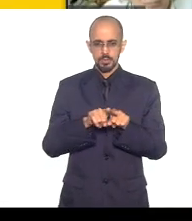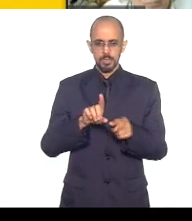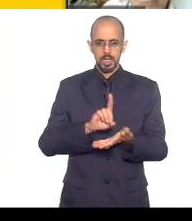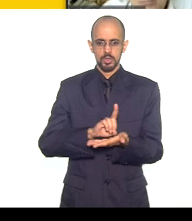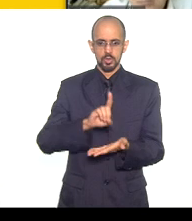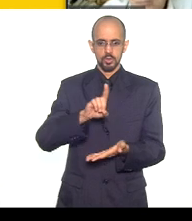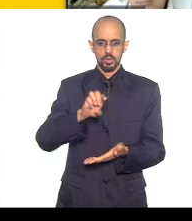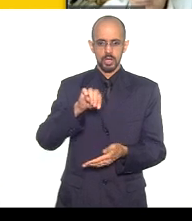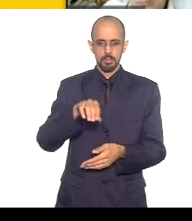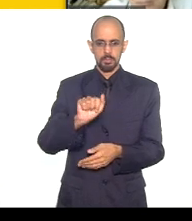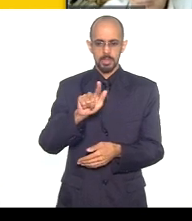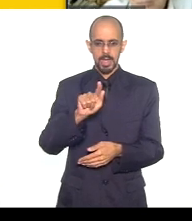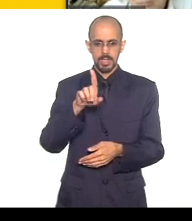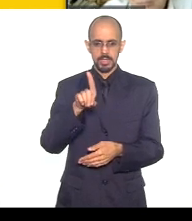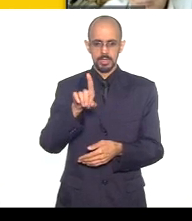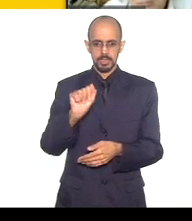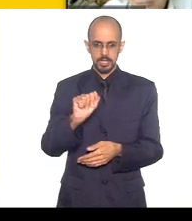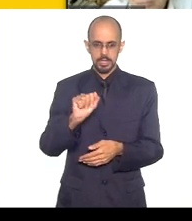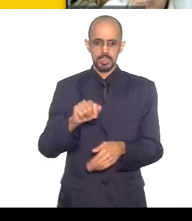Chambriard, enfim, que tem...